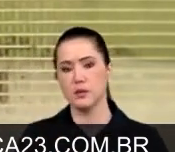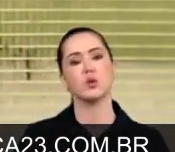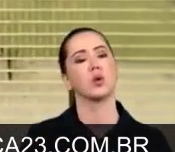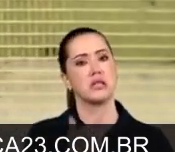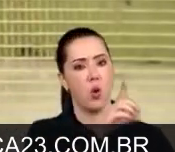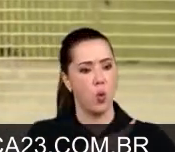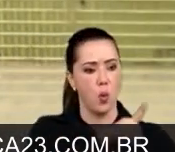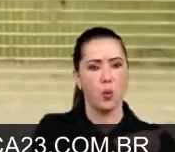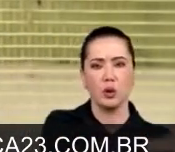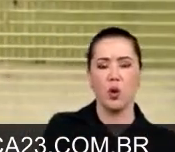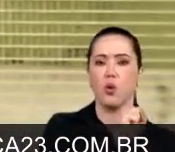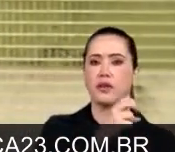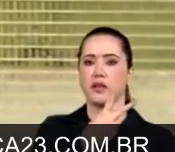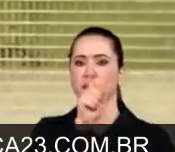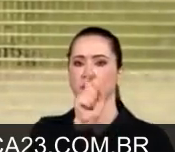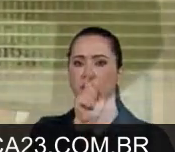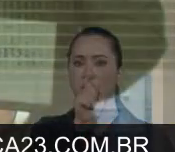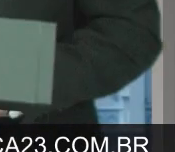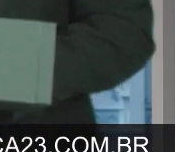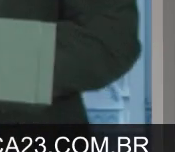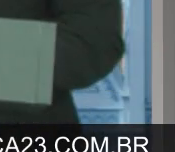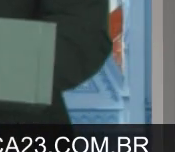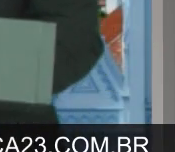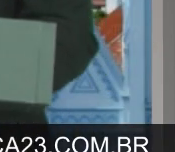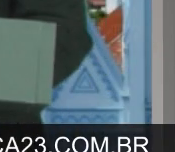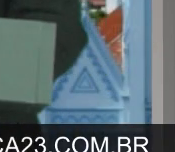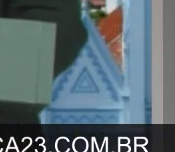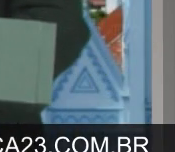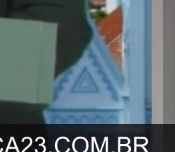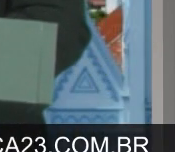82 vítimas. Pois é, faça a sua parte também.